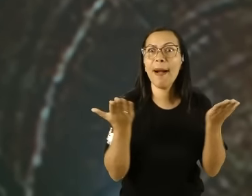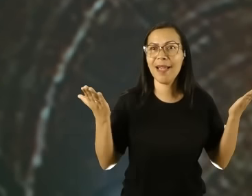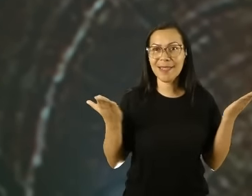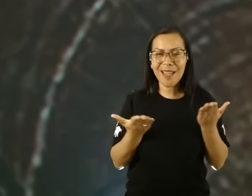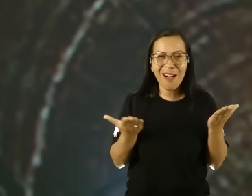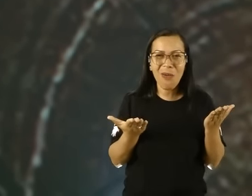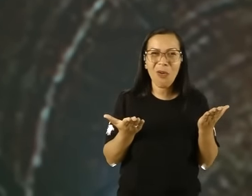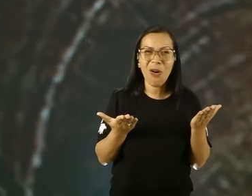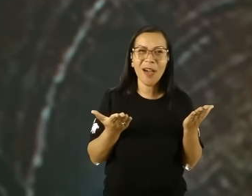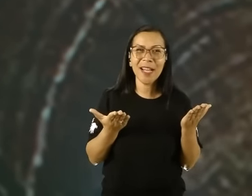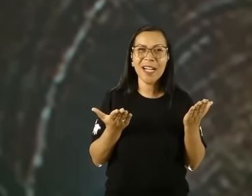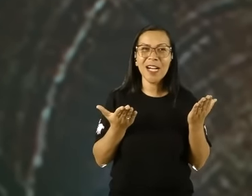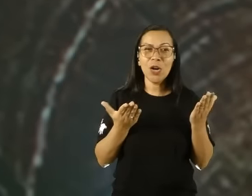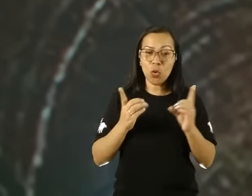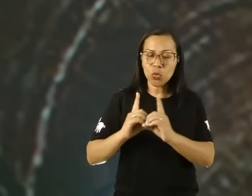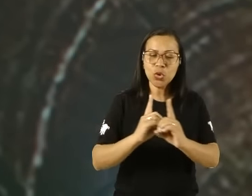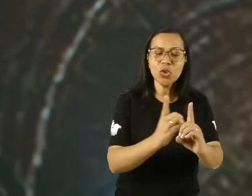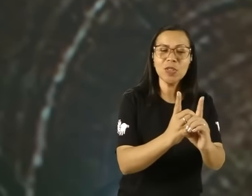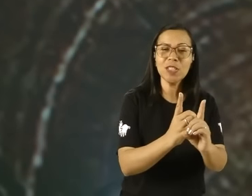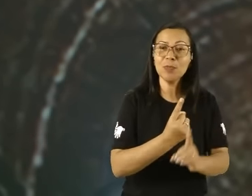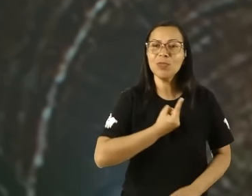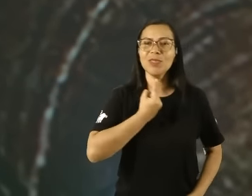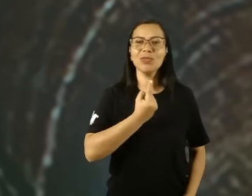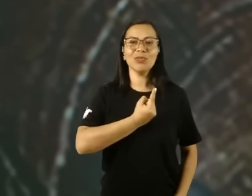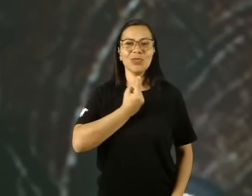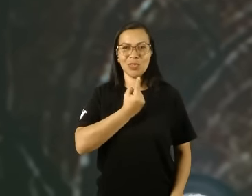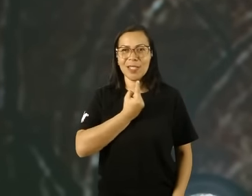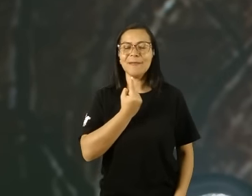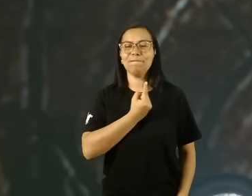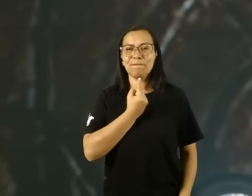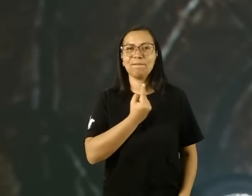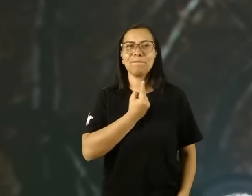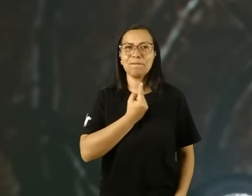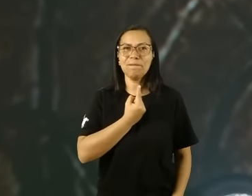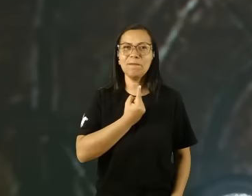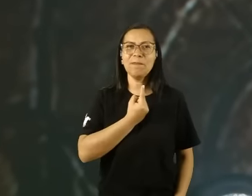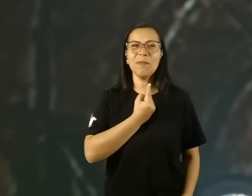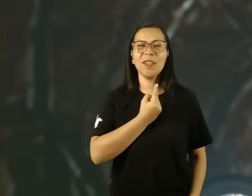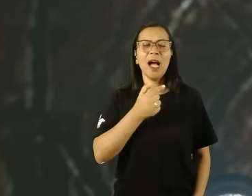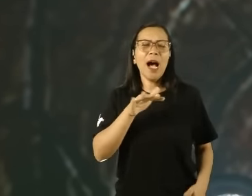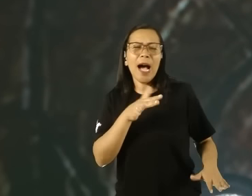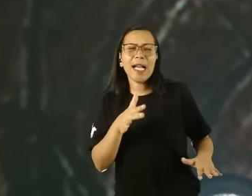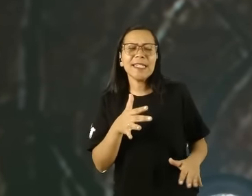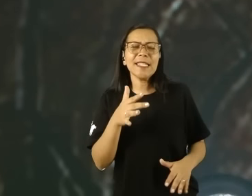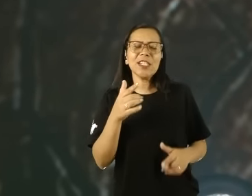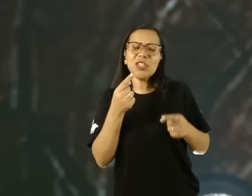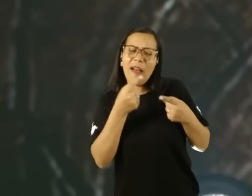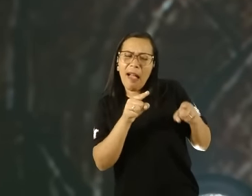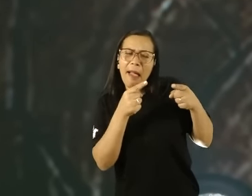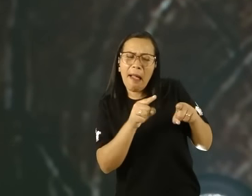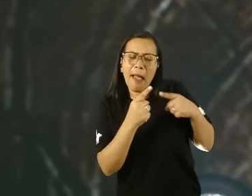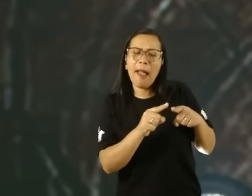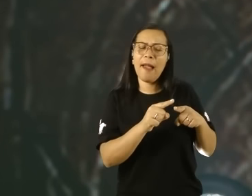crente que só acreditava vendo. Eu sei que a gente critica Pedro porque Pedro negou 3 vezes. Eu sei que a gente critica, mas a